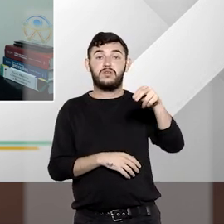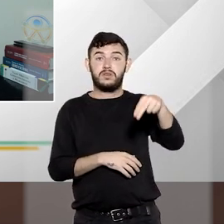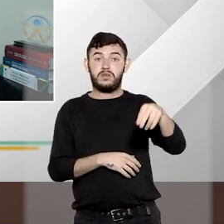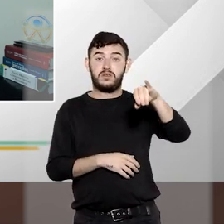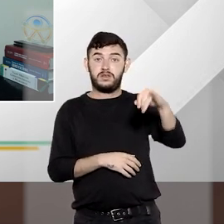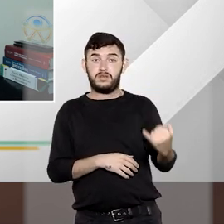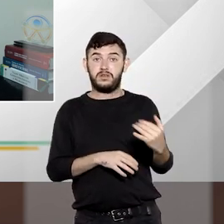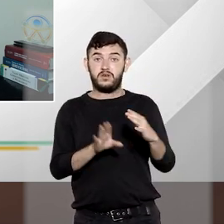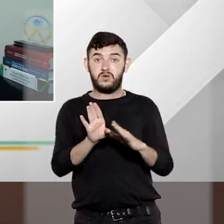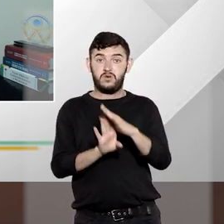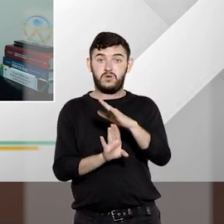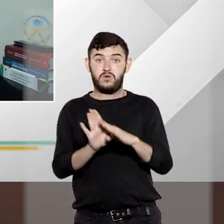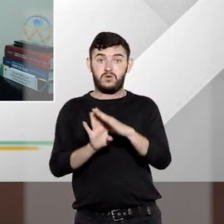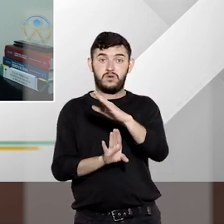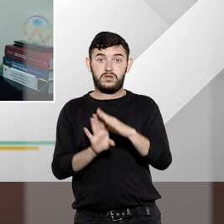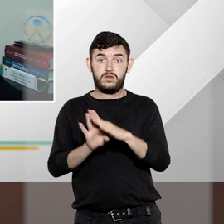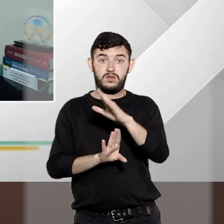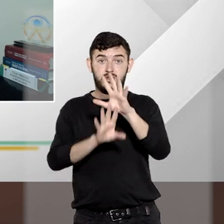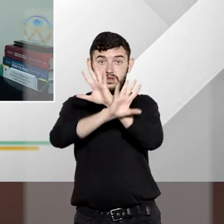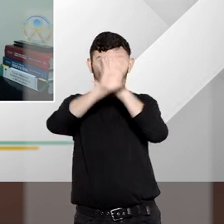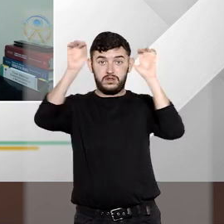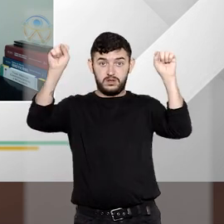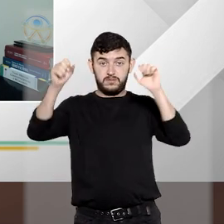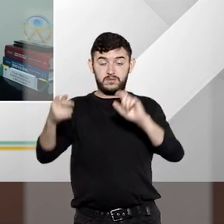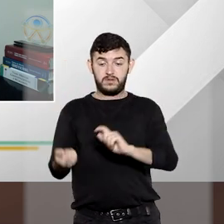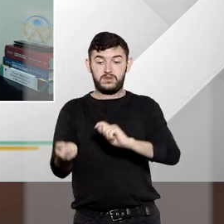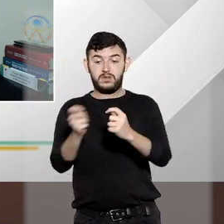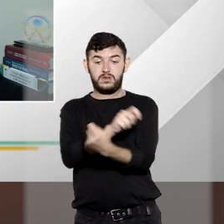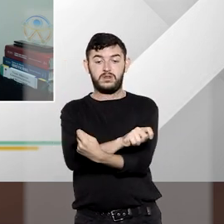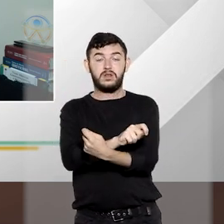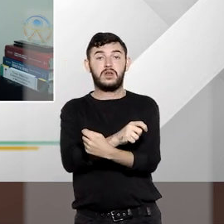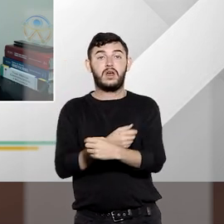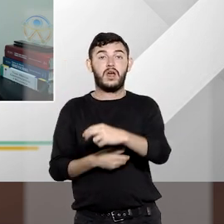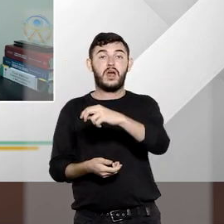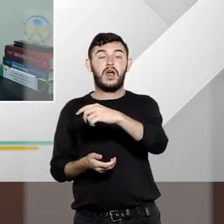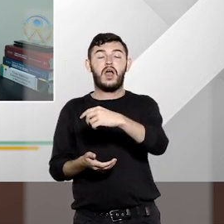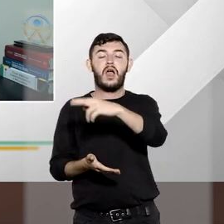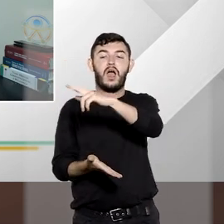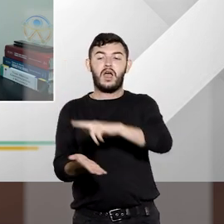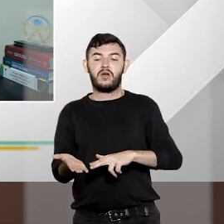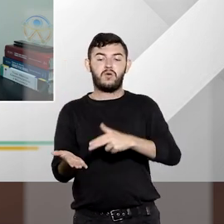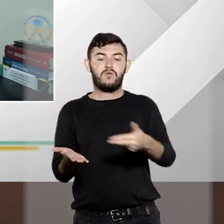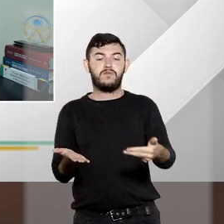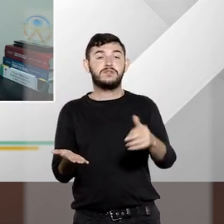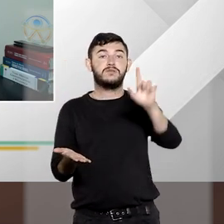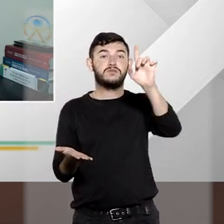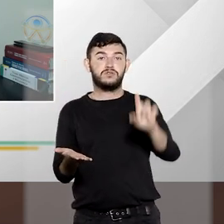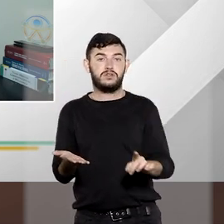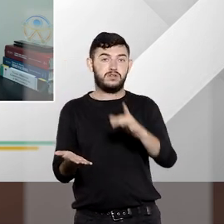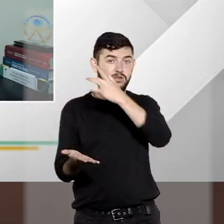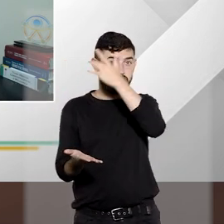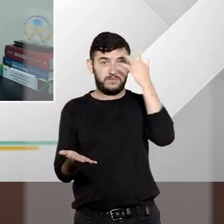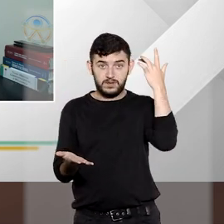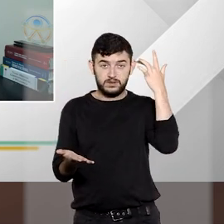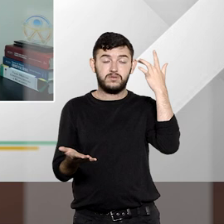que orienta tribunais a se adequarem à Convenção Internacional sobre Direitos das Pessoas com Deficiência e à